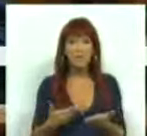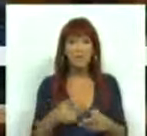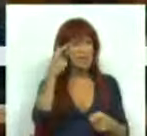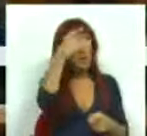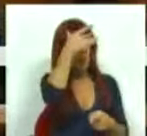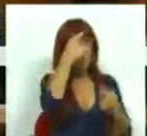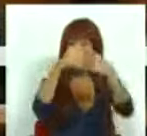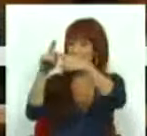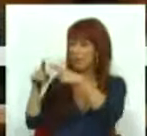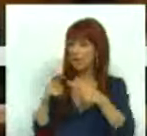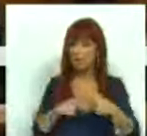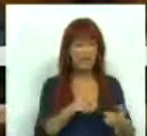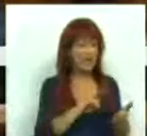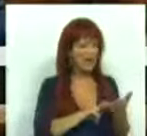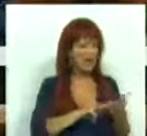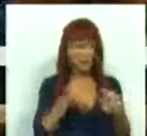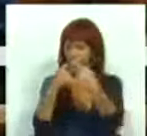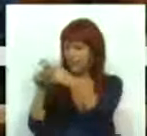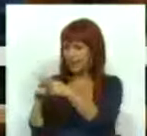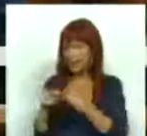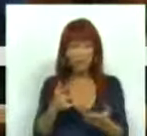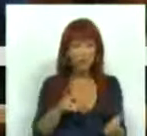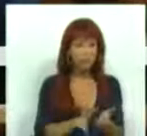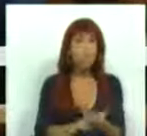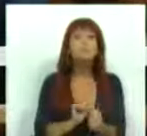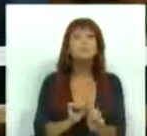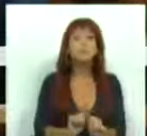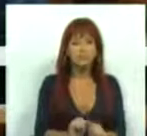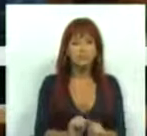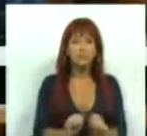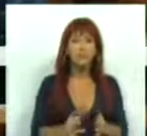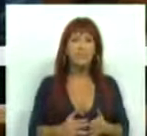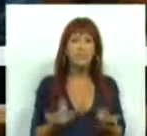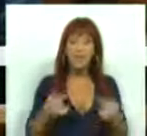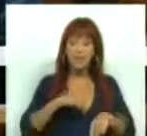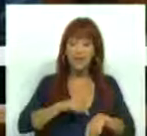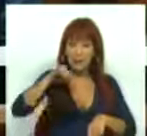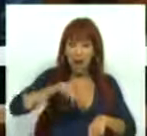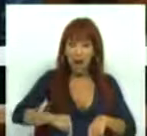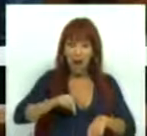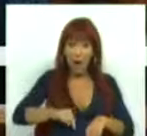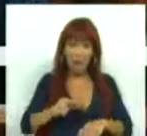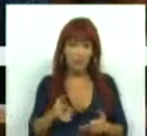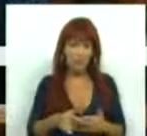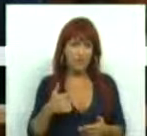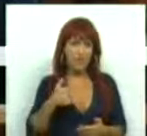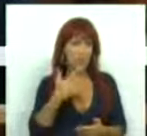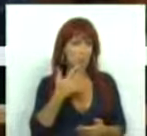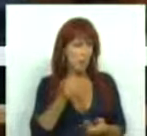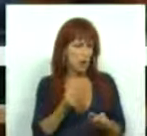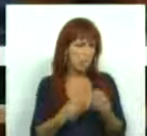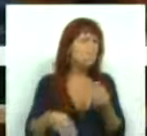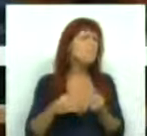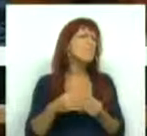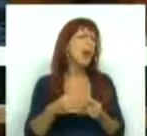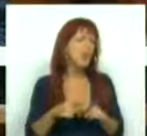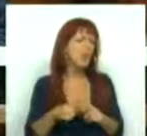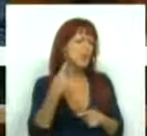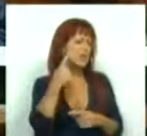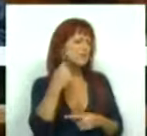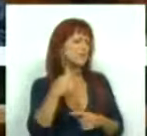visões diferentes e com leituras diferentes da realidade. Mas neste momento, creio que mais do